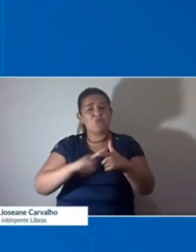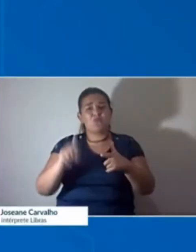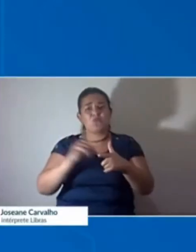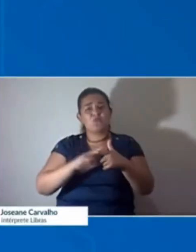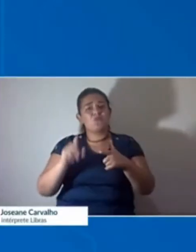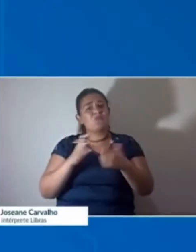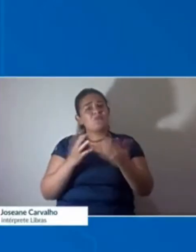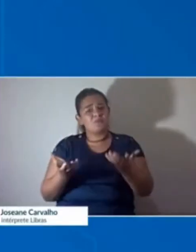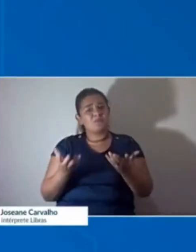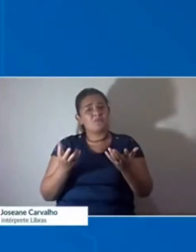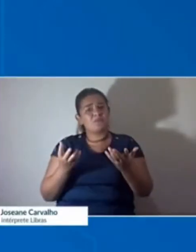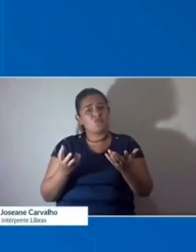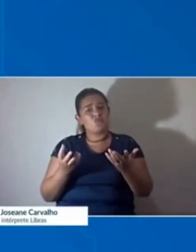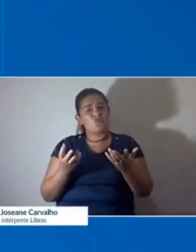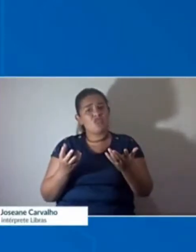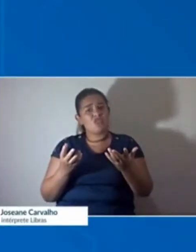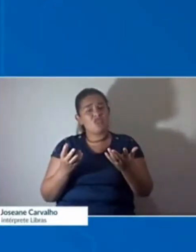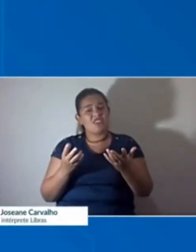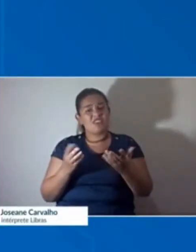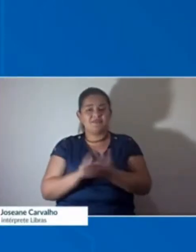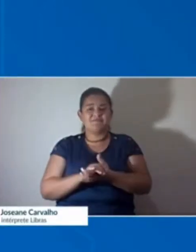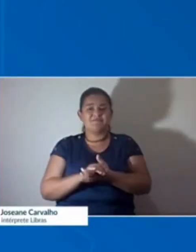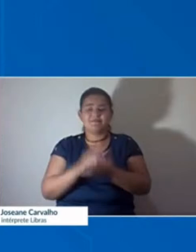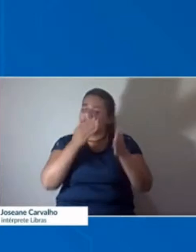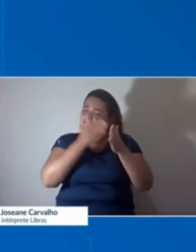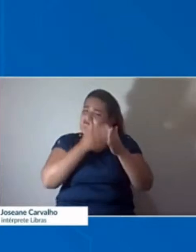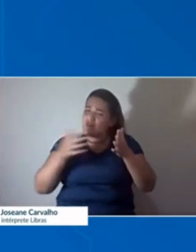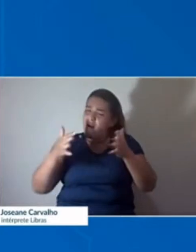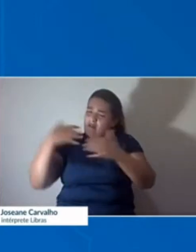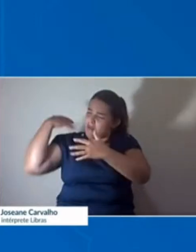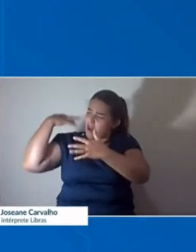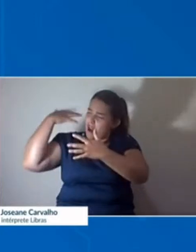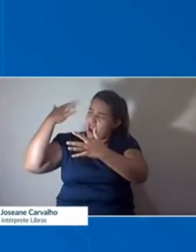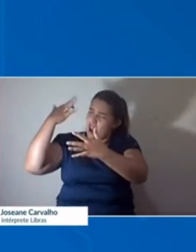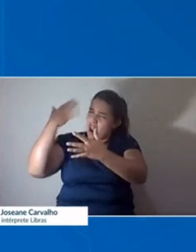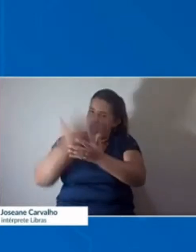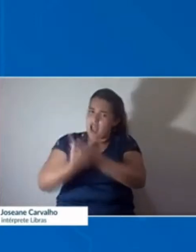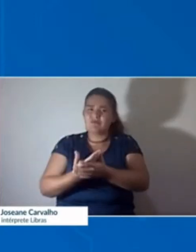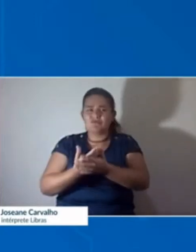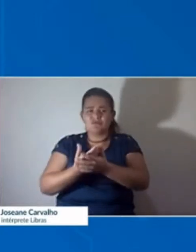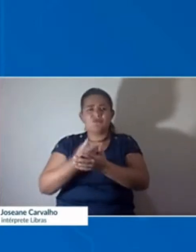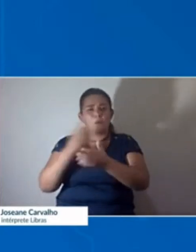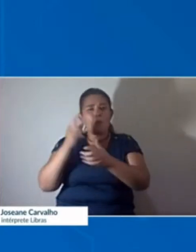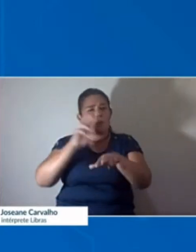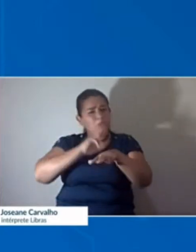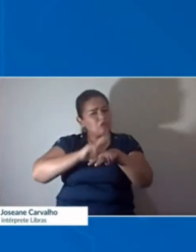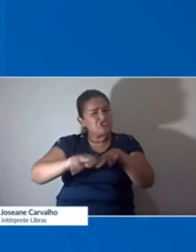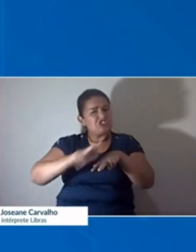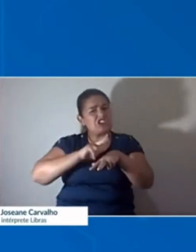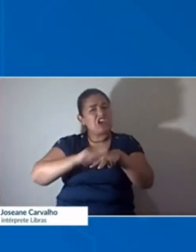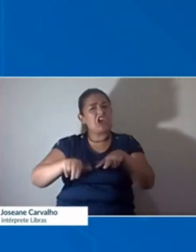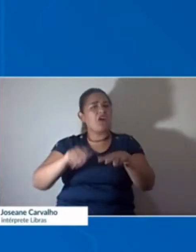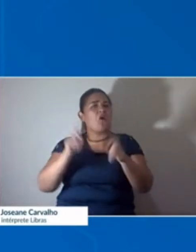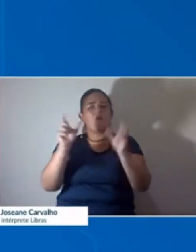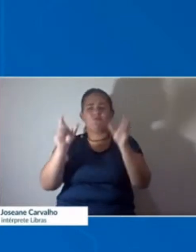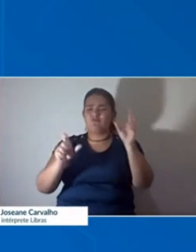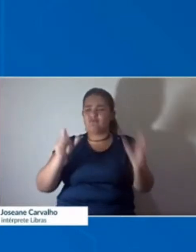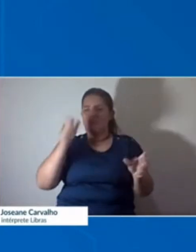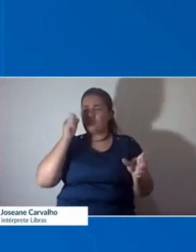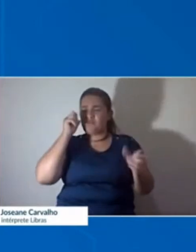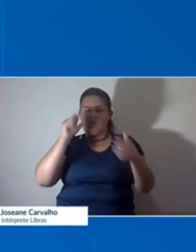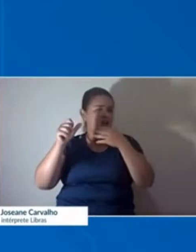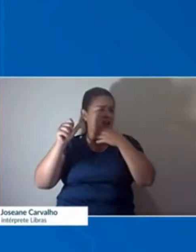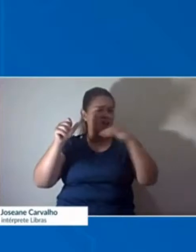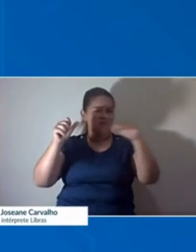incide nessa lógica binária, não é? Uma lógica binária de gênero, em que há sobreposição de um